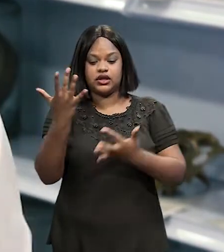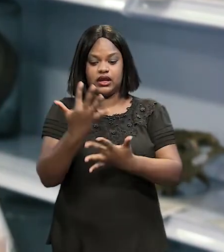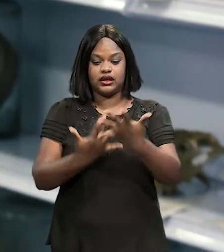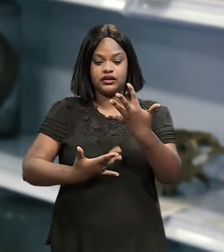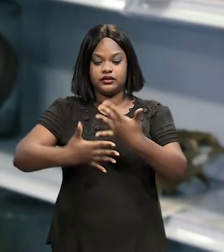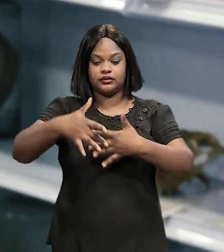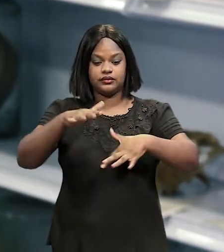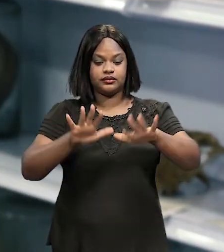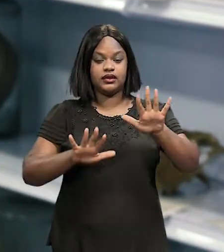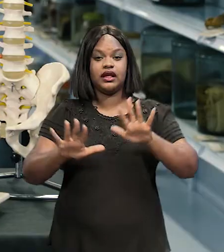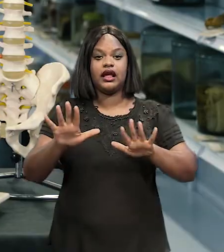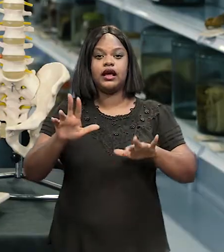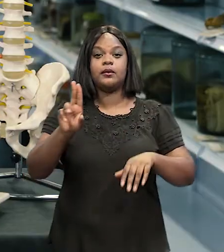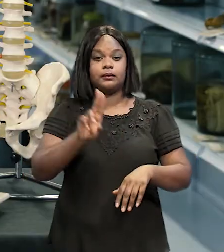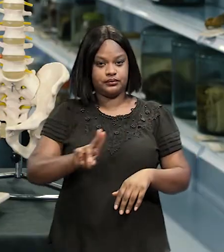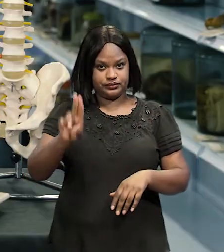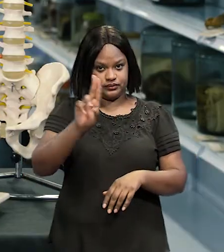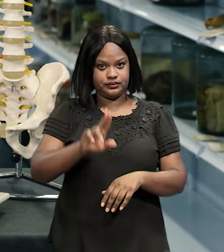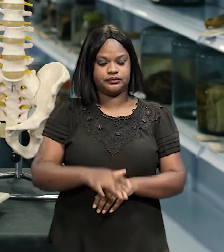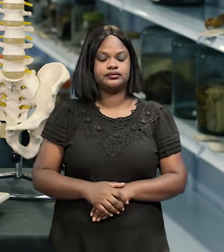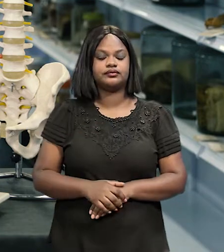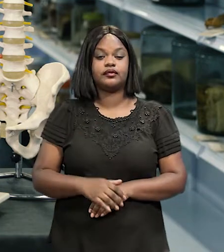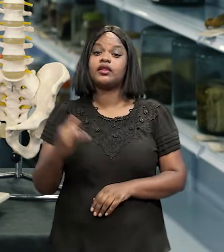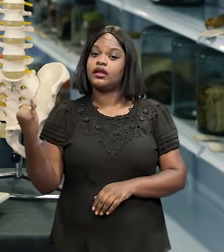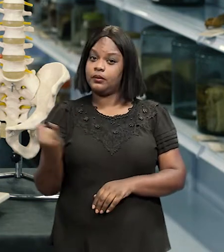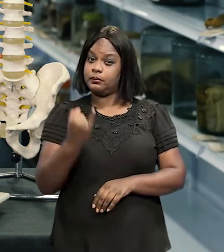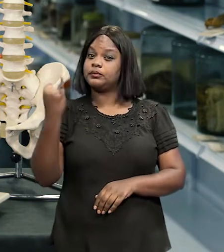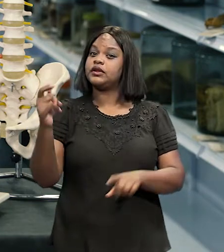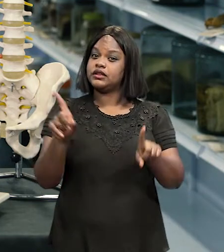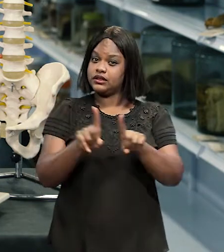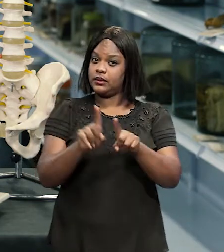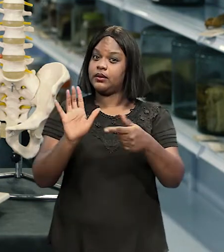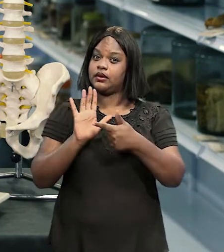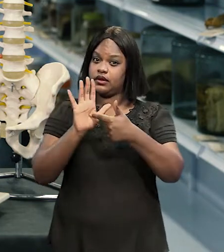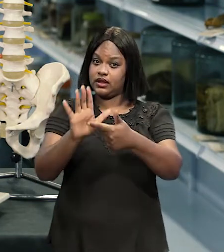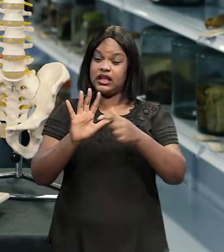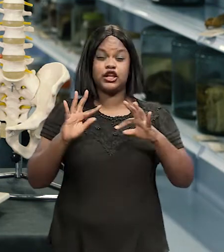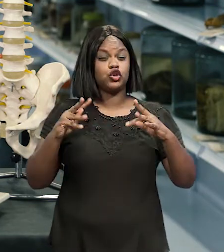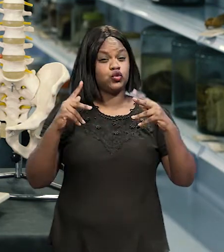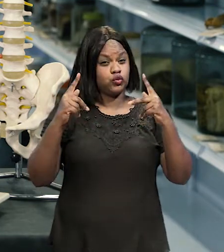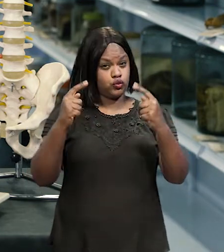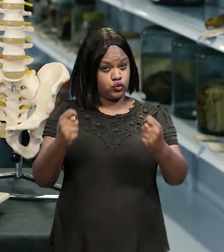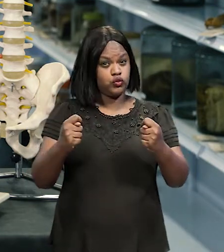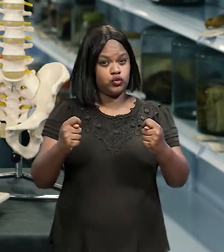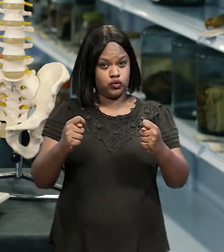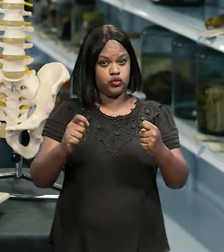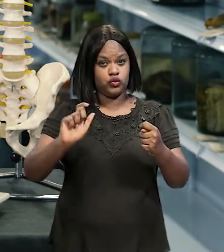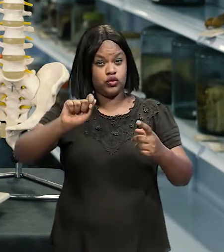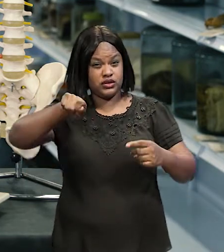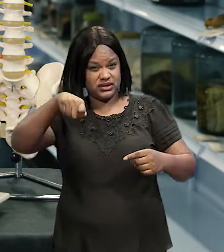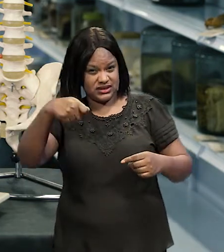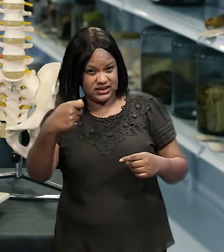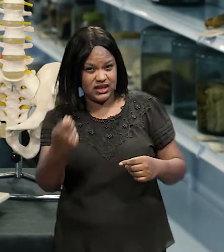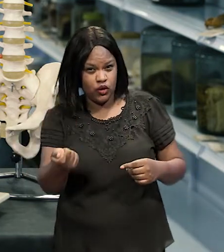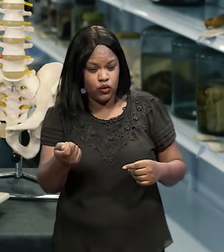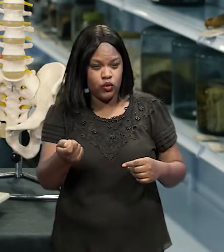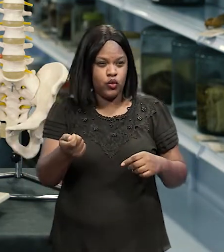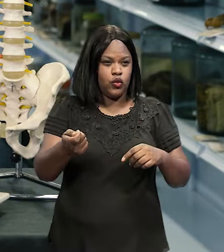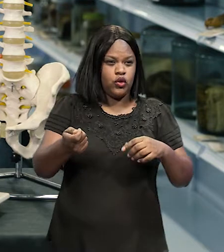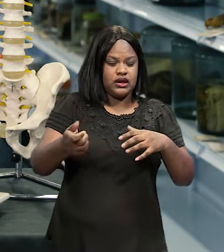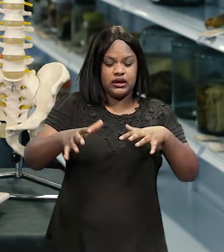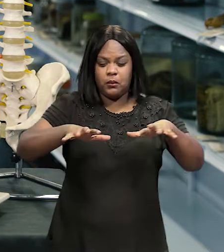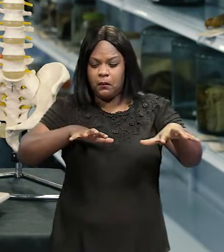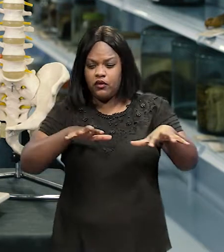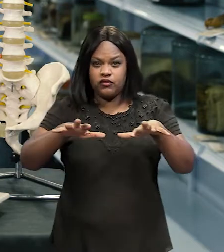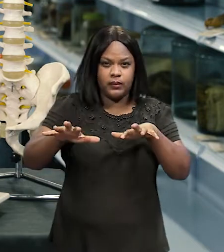tato nessas regiões. Um ponto importante para destacar é que nem toda a informação sensorial entra no nosso sistema nervoso